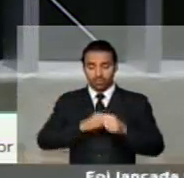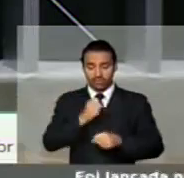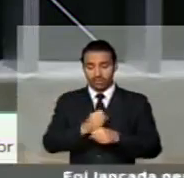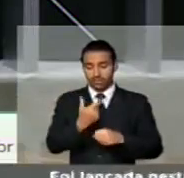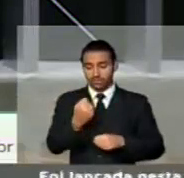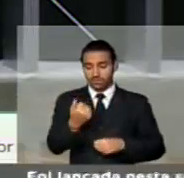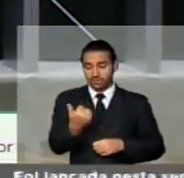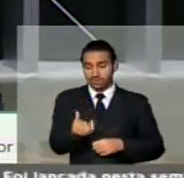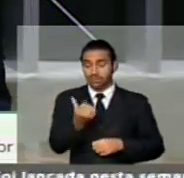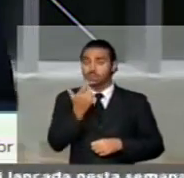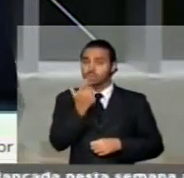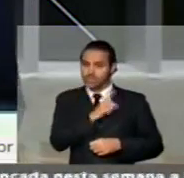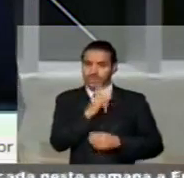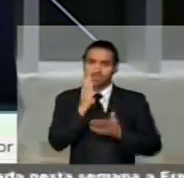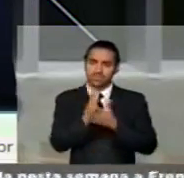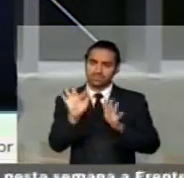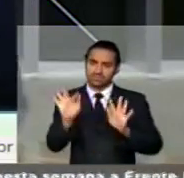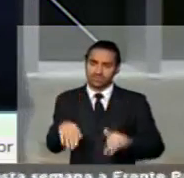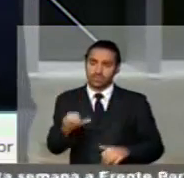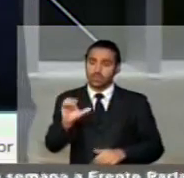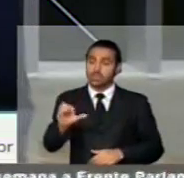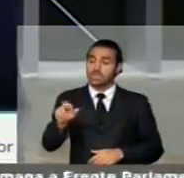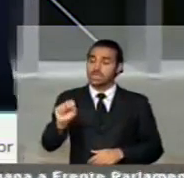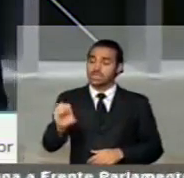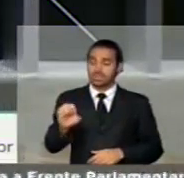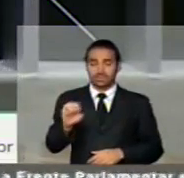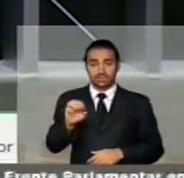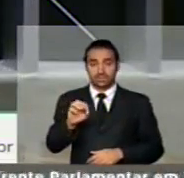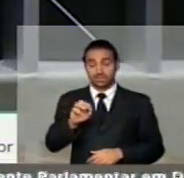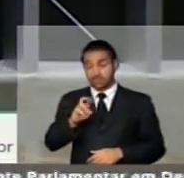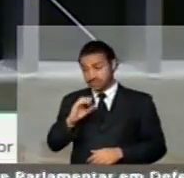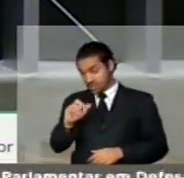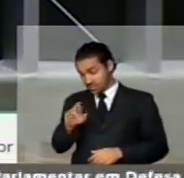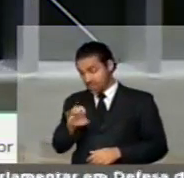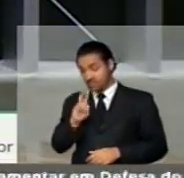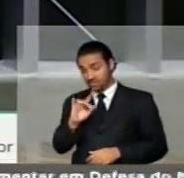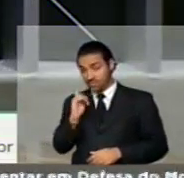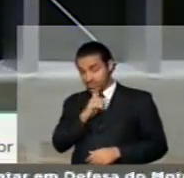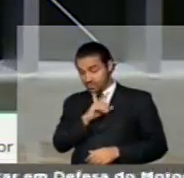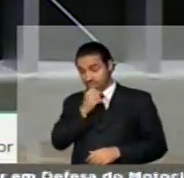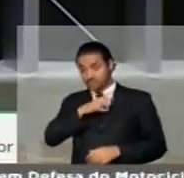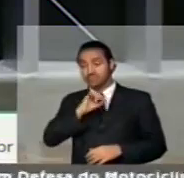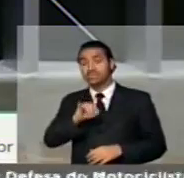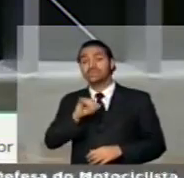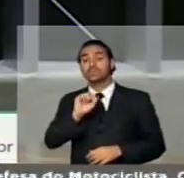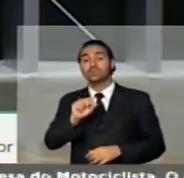2016 superar essa crise, e essa crise só será superada com a estabilidade